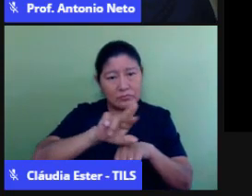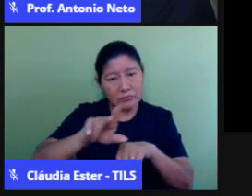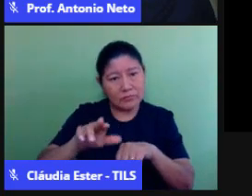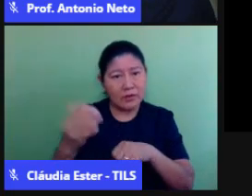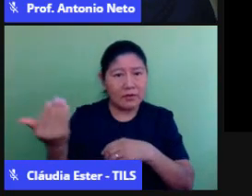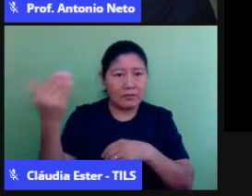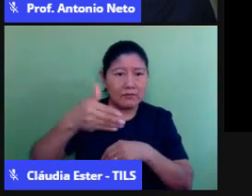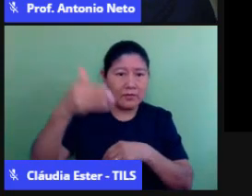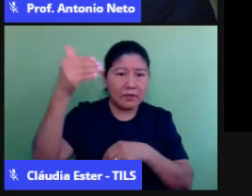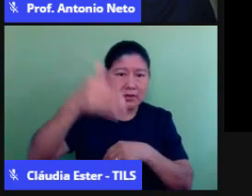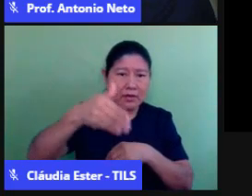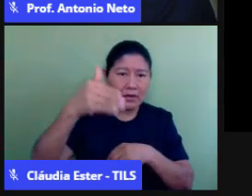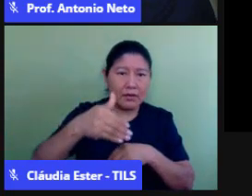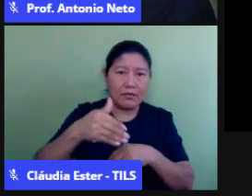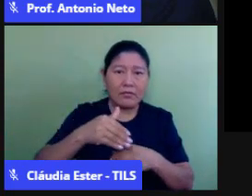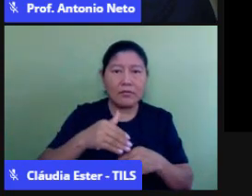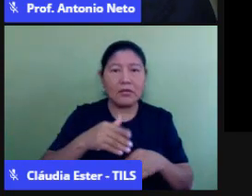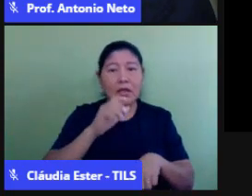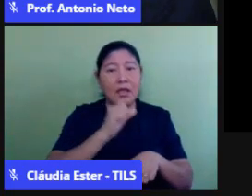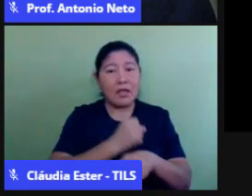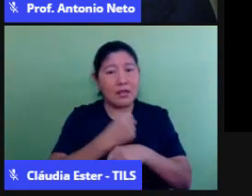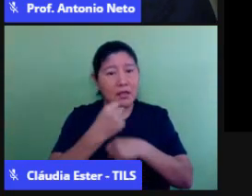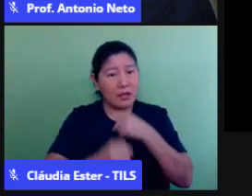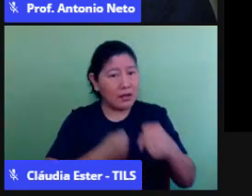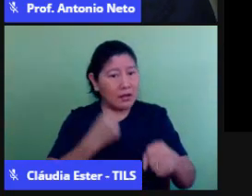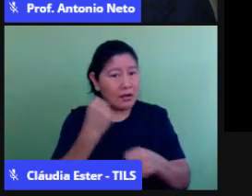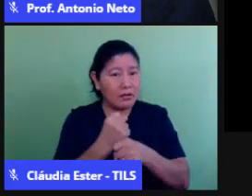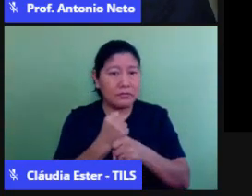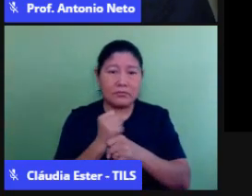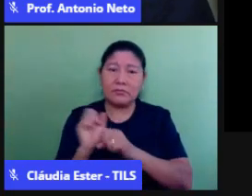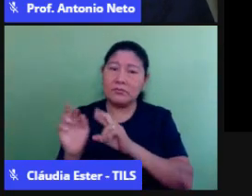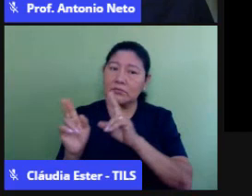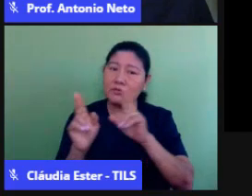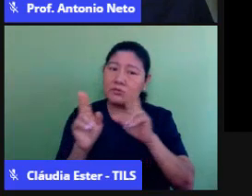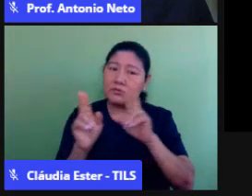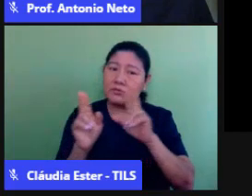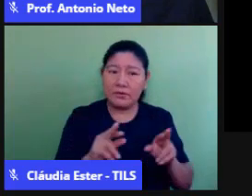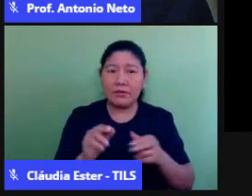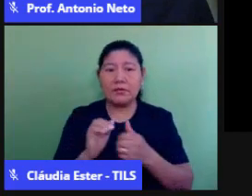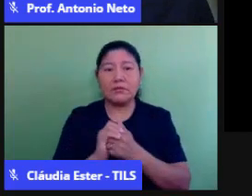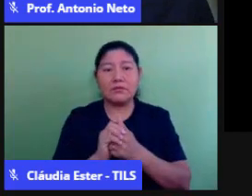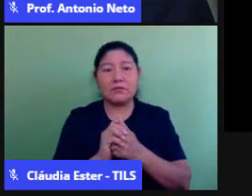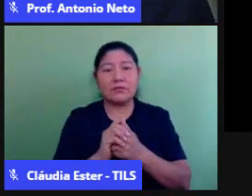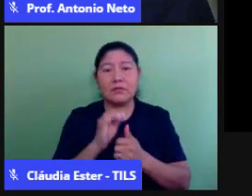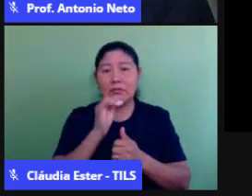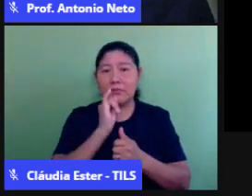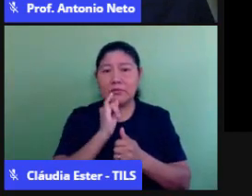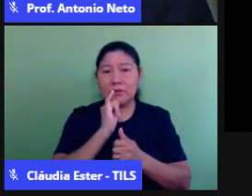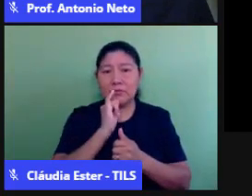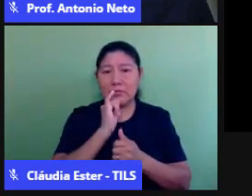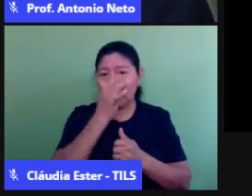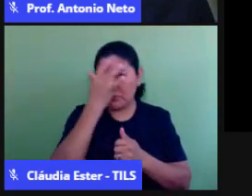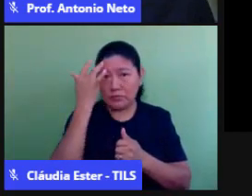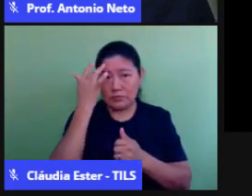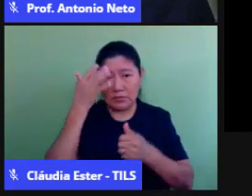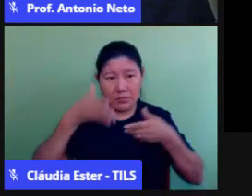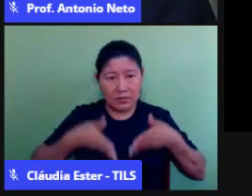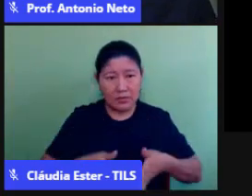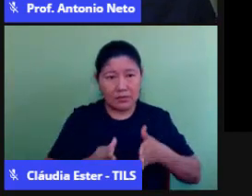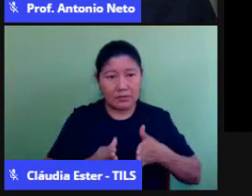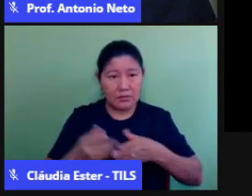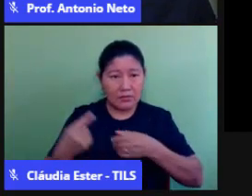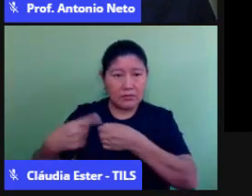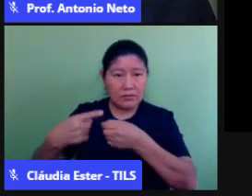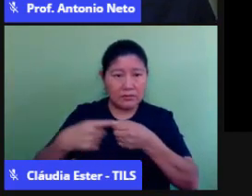alguns períodos, né? Maior que o número de nascidos na cidade, né? Então,